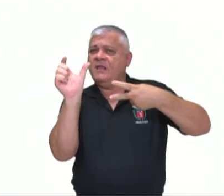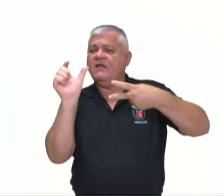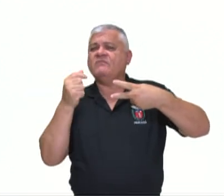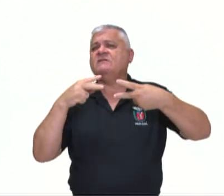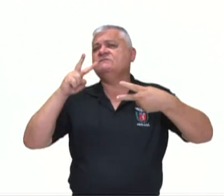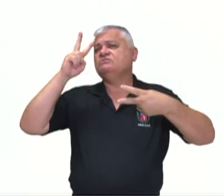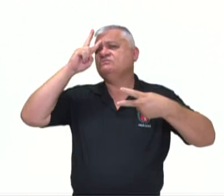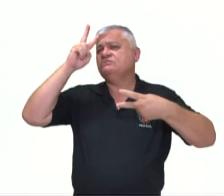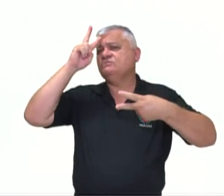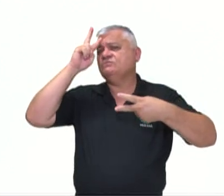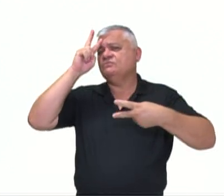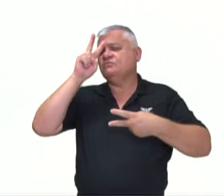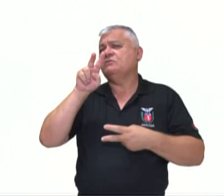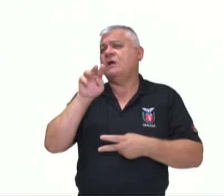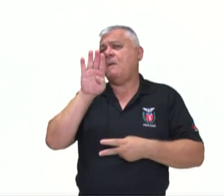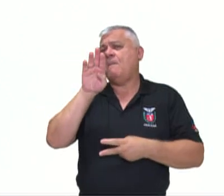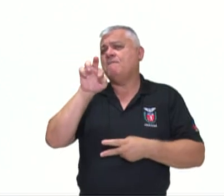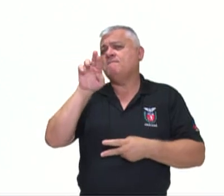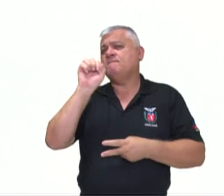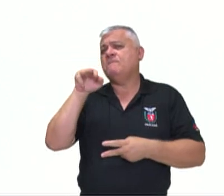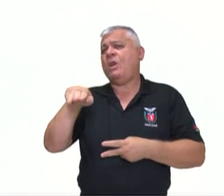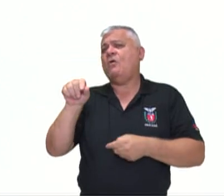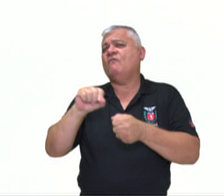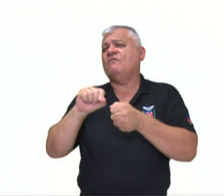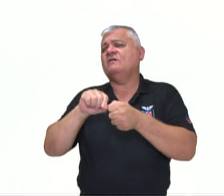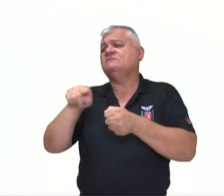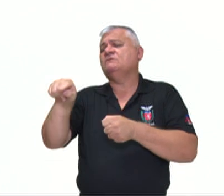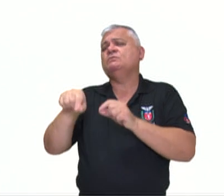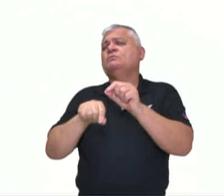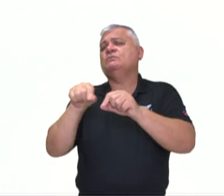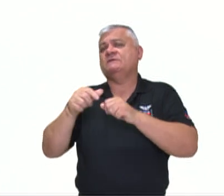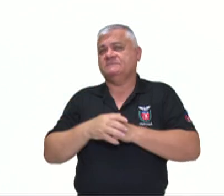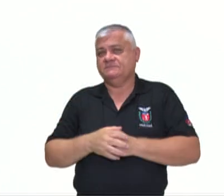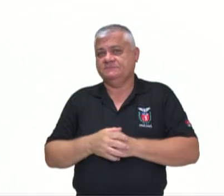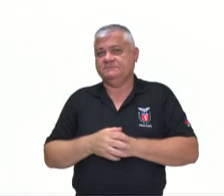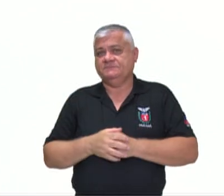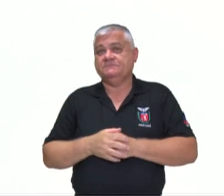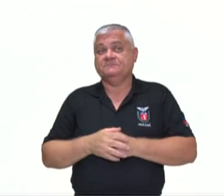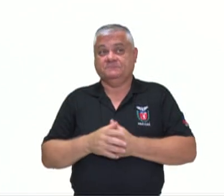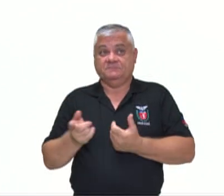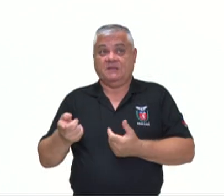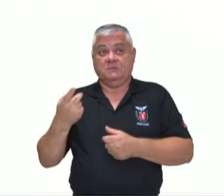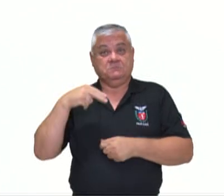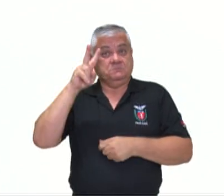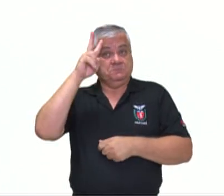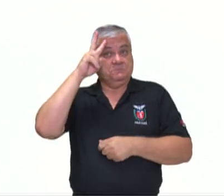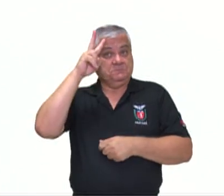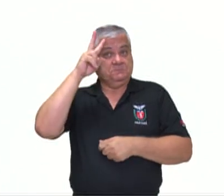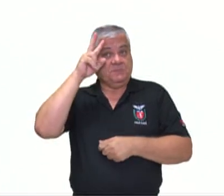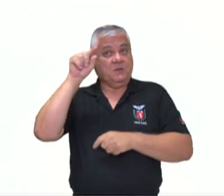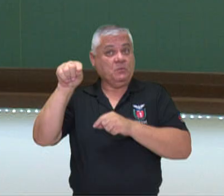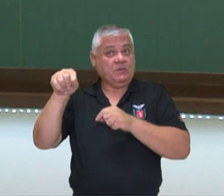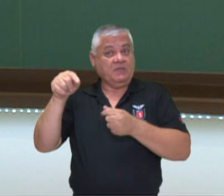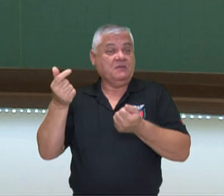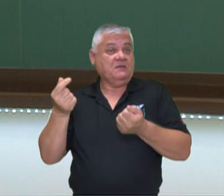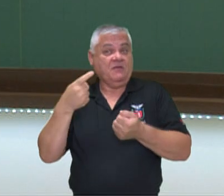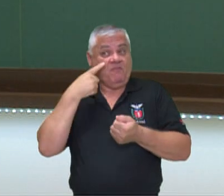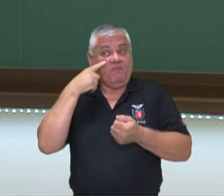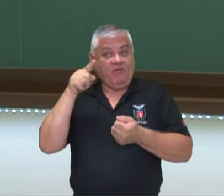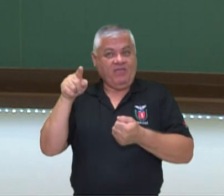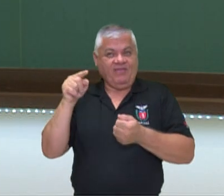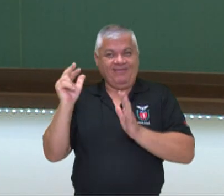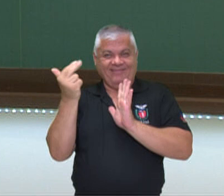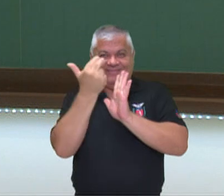está fazendo nessa situação? Então, nós podemos dizer que, on Mondays, he cooks dinner. Observem que